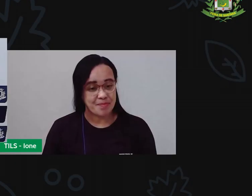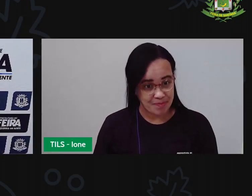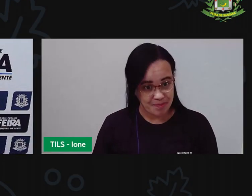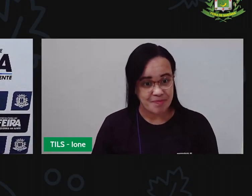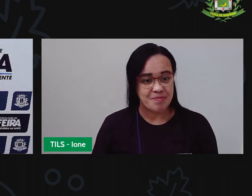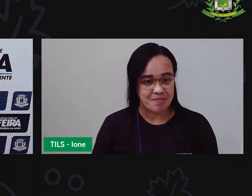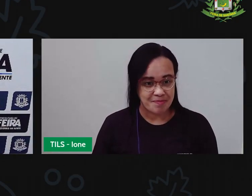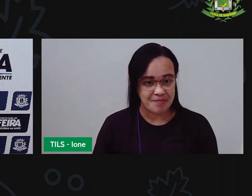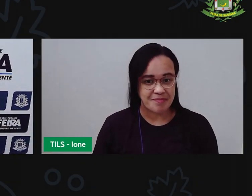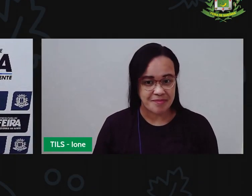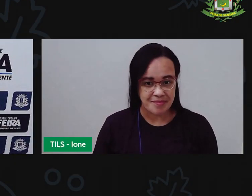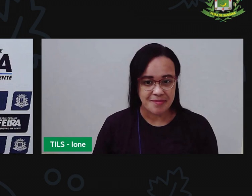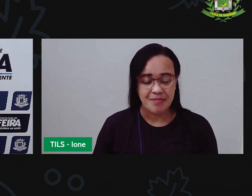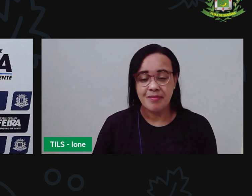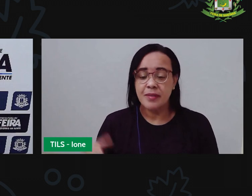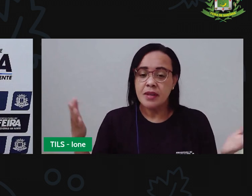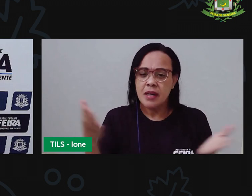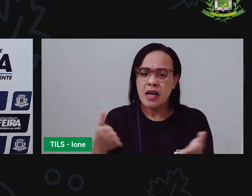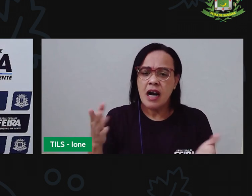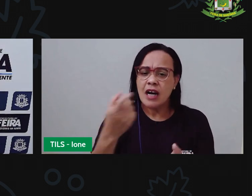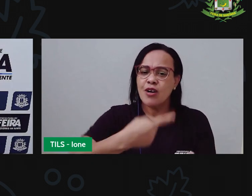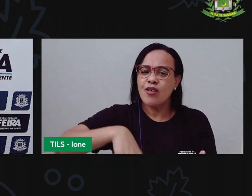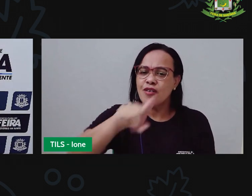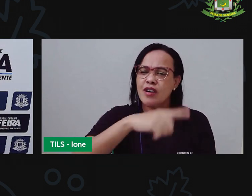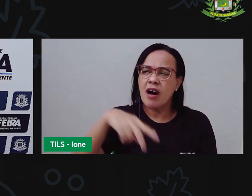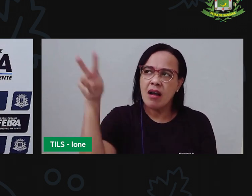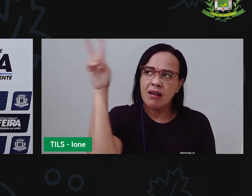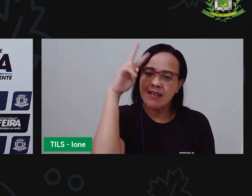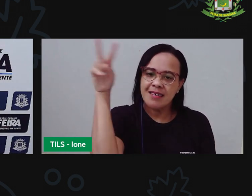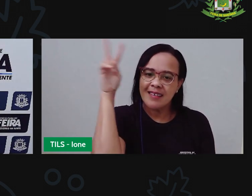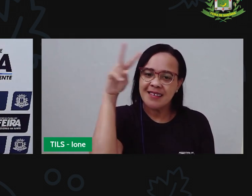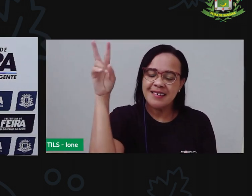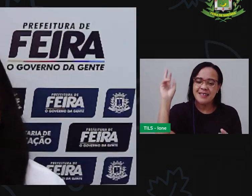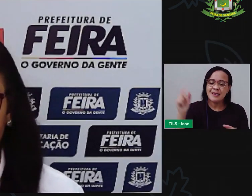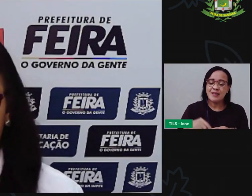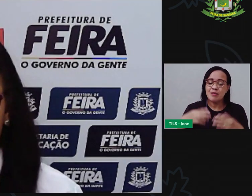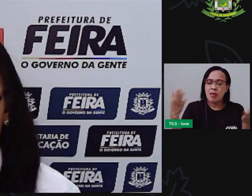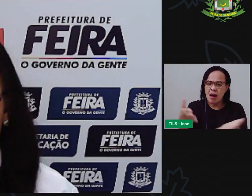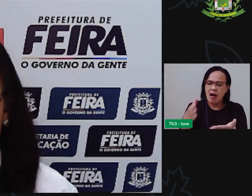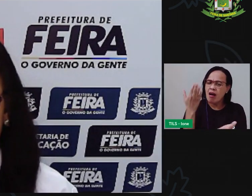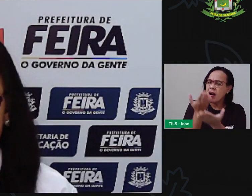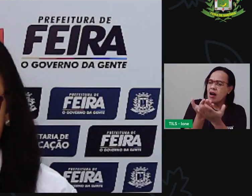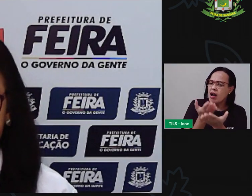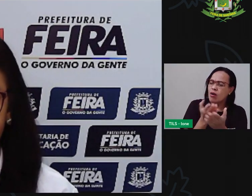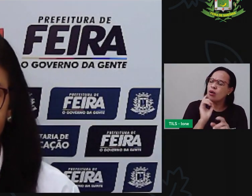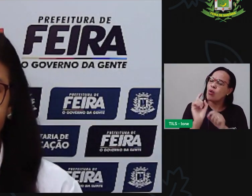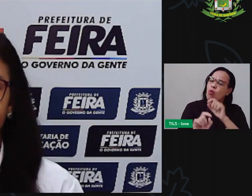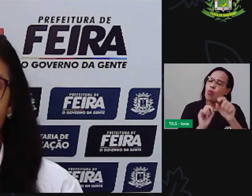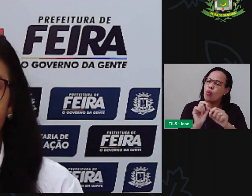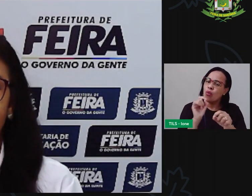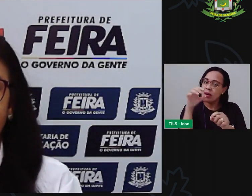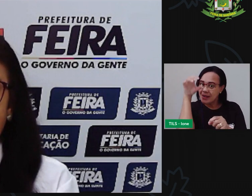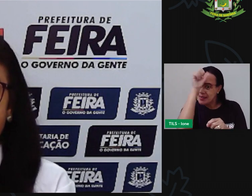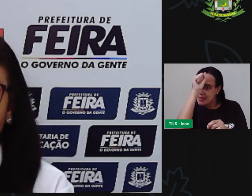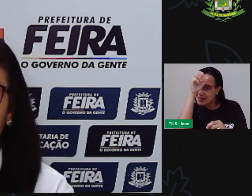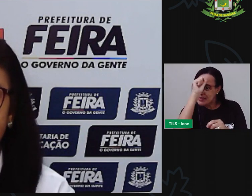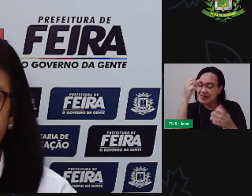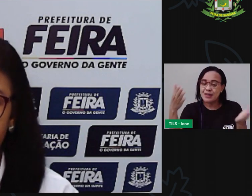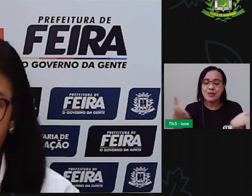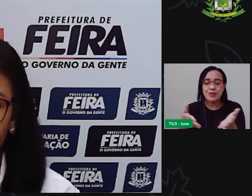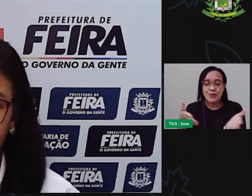vai a lembrar o que é que foi que a gente aprendeu nessa aula de hoje bom